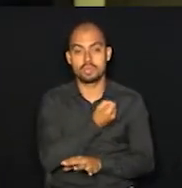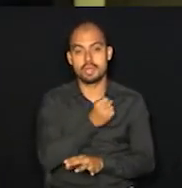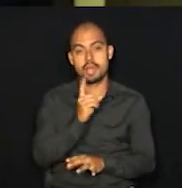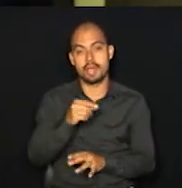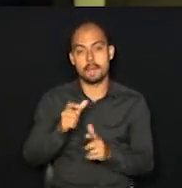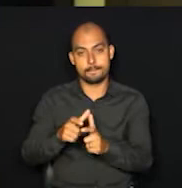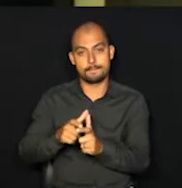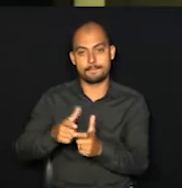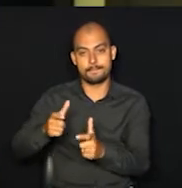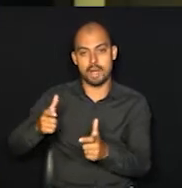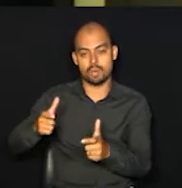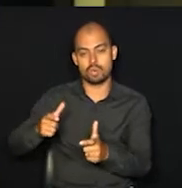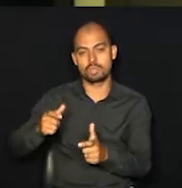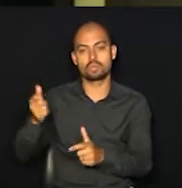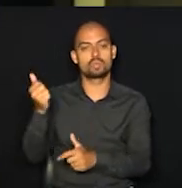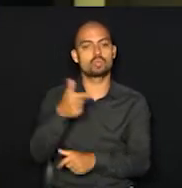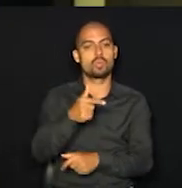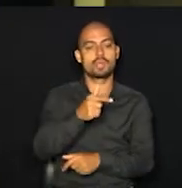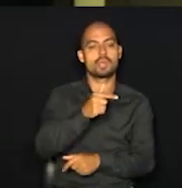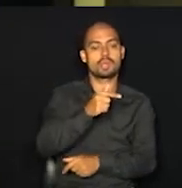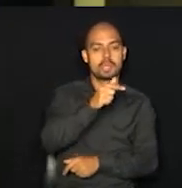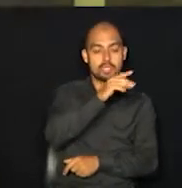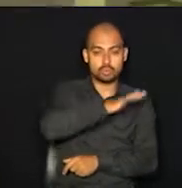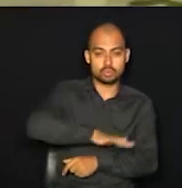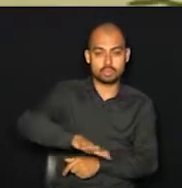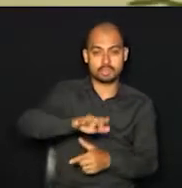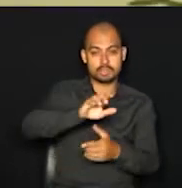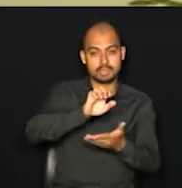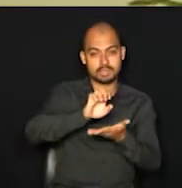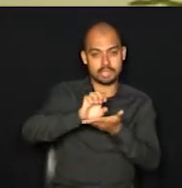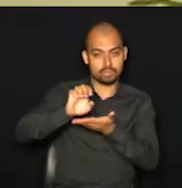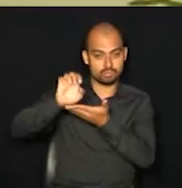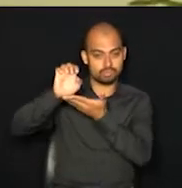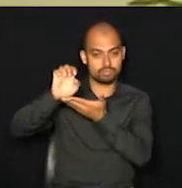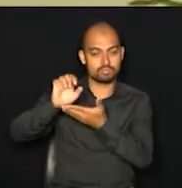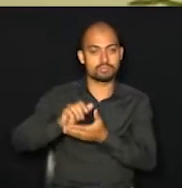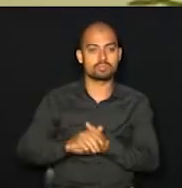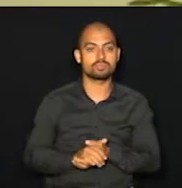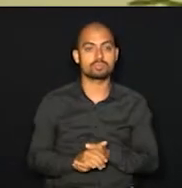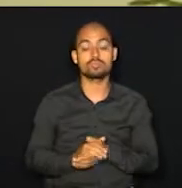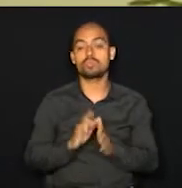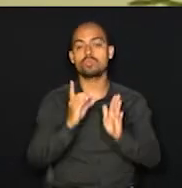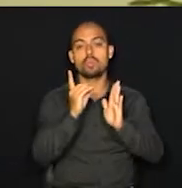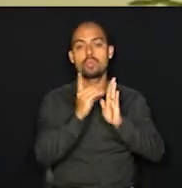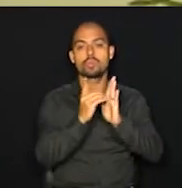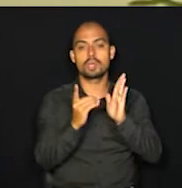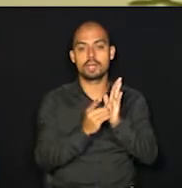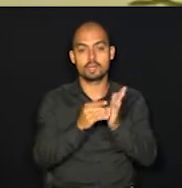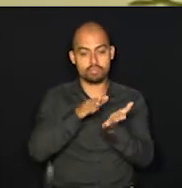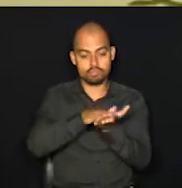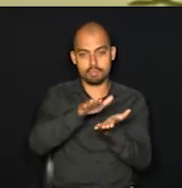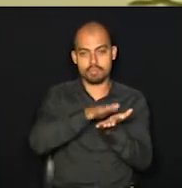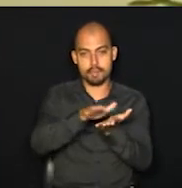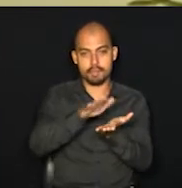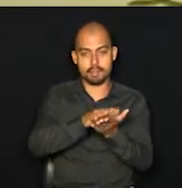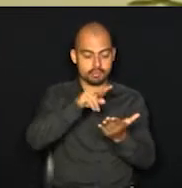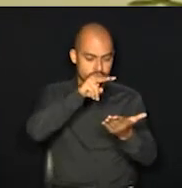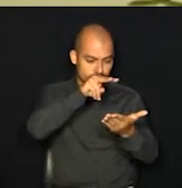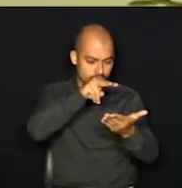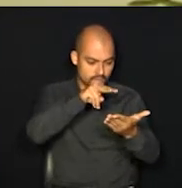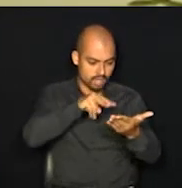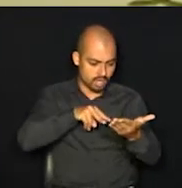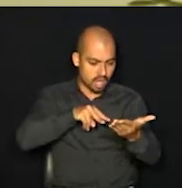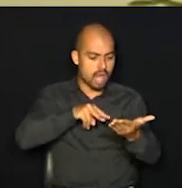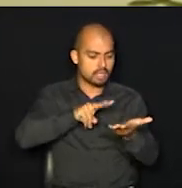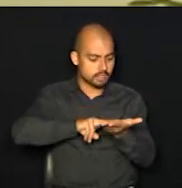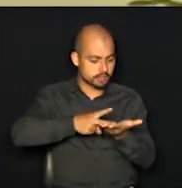média nacional, mas abaixo da média estadual. Mas assim que o decreto for editado, nós vamos ler e interpretar.